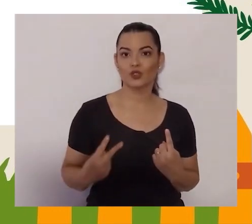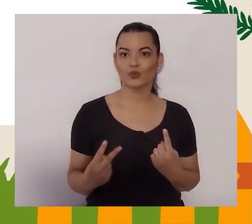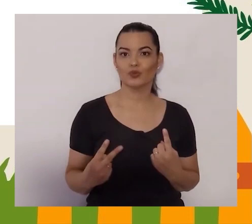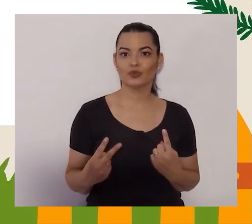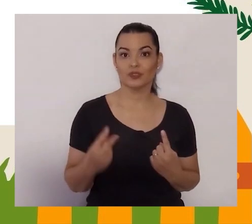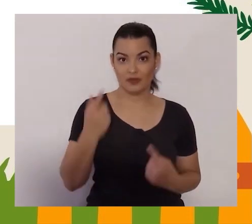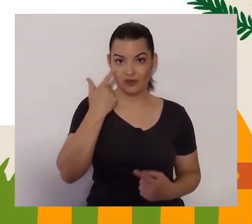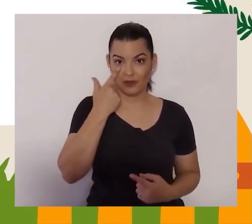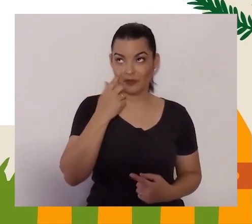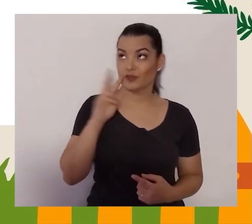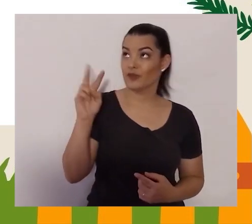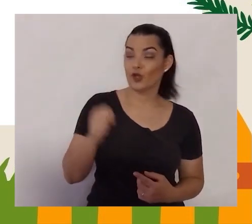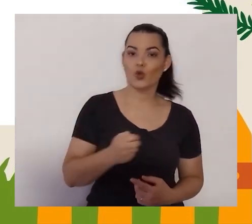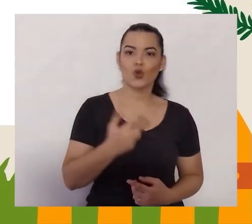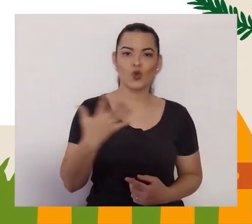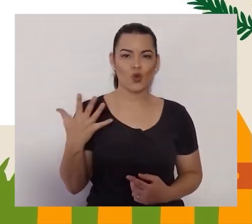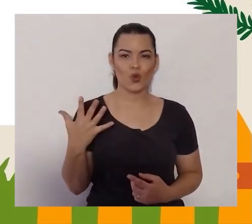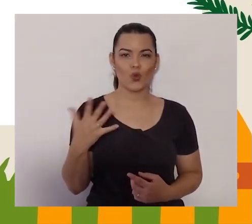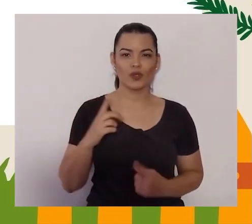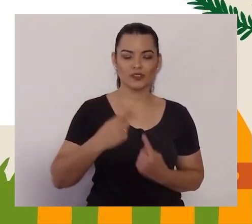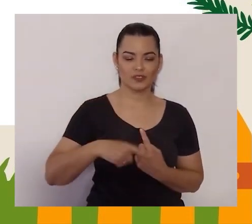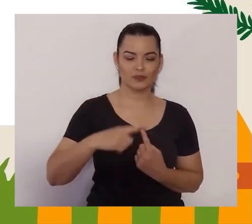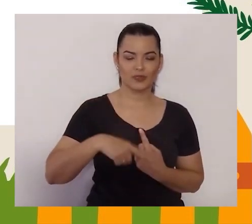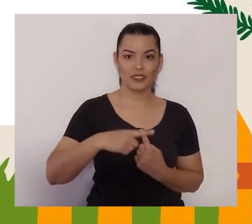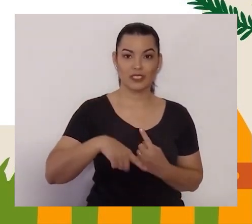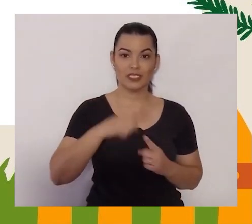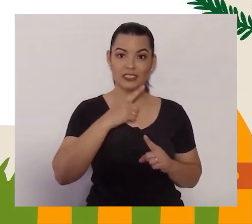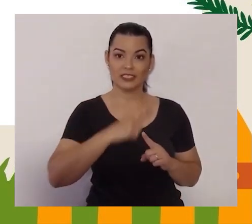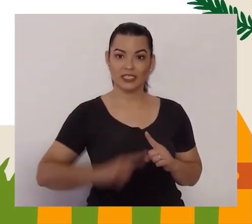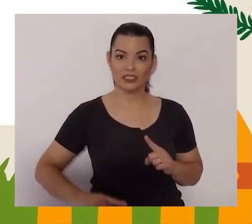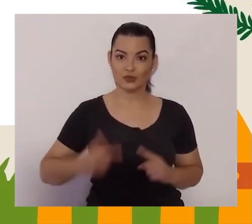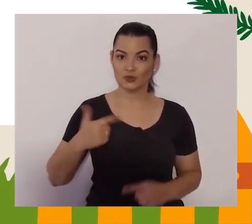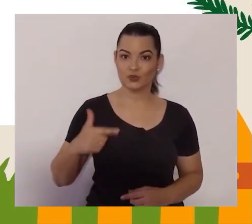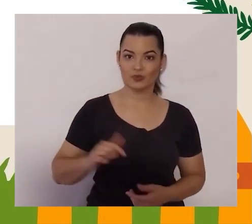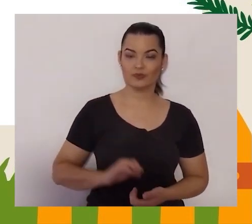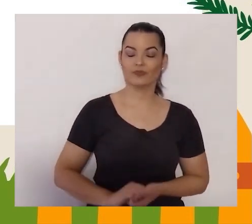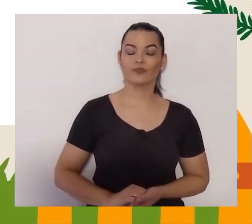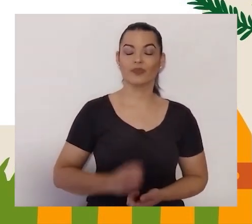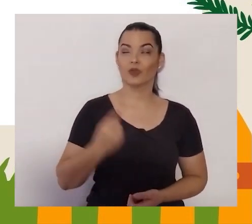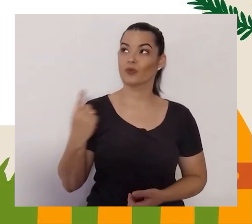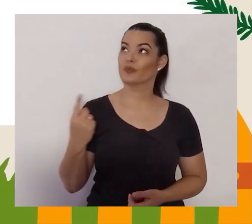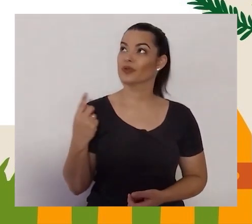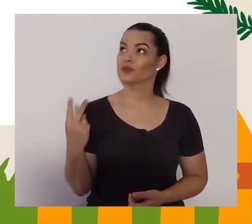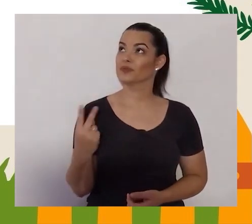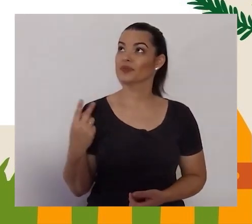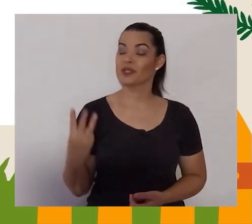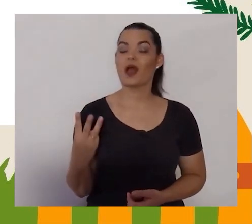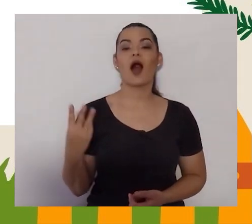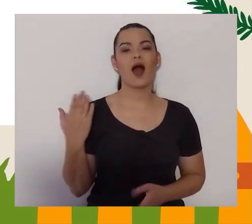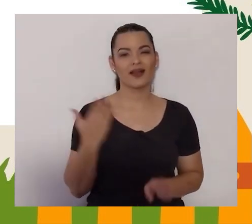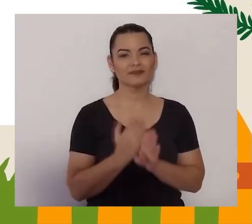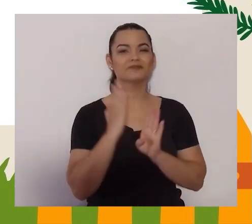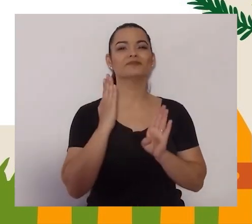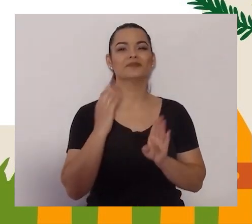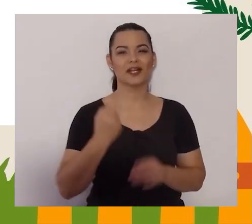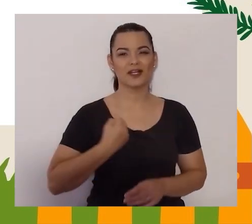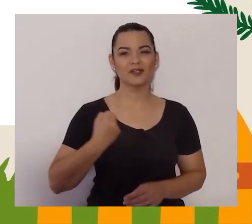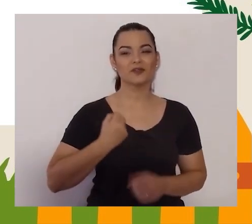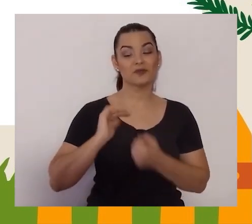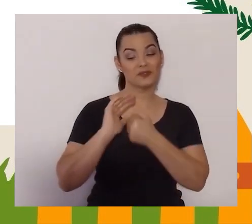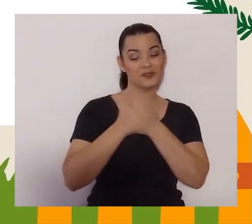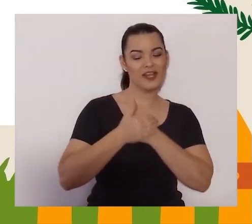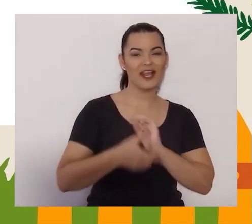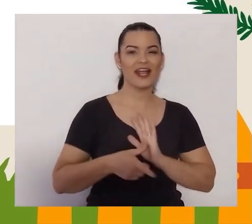quantas bananas ficaram sem o risco? 1, 2, 3. Então eu descobri o